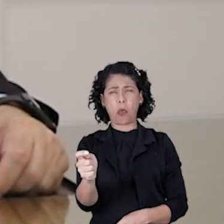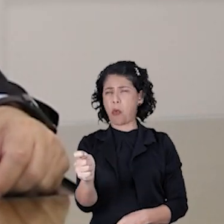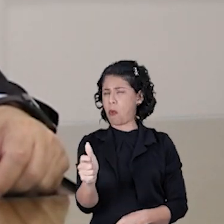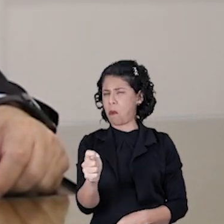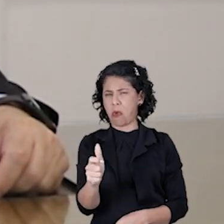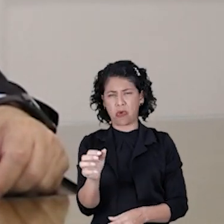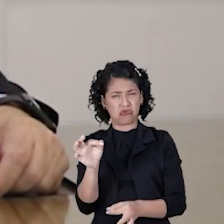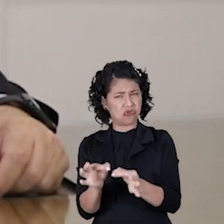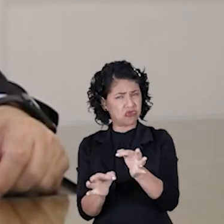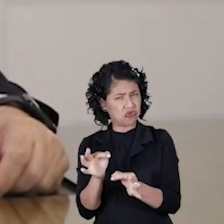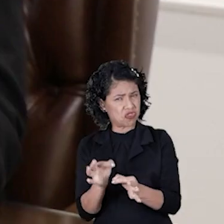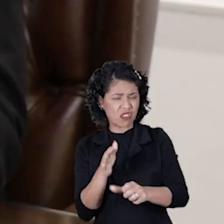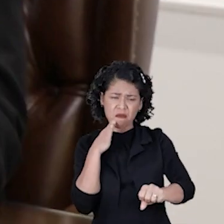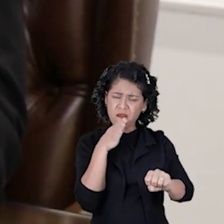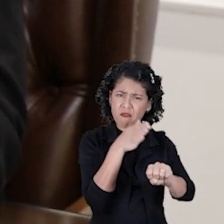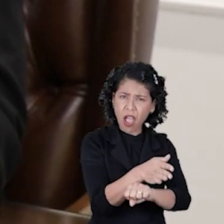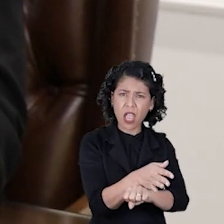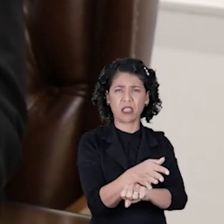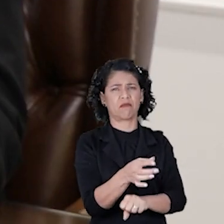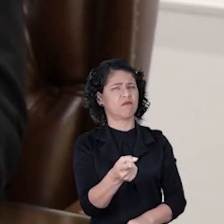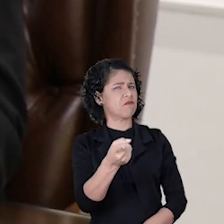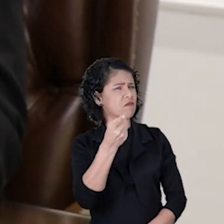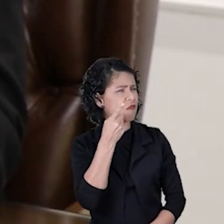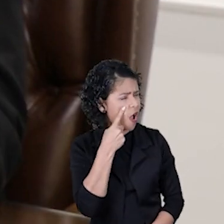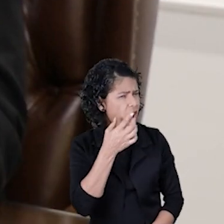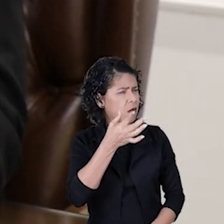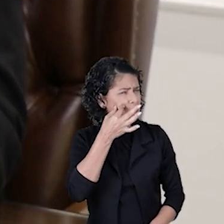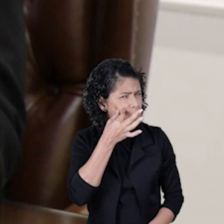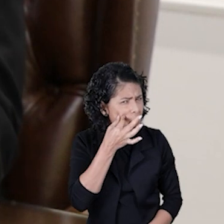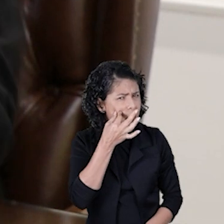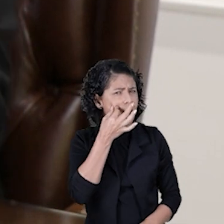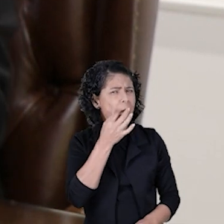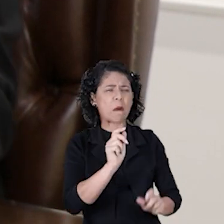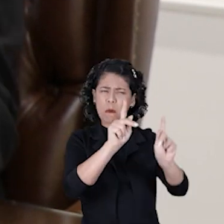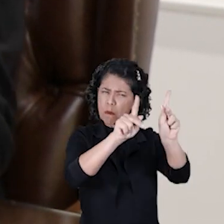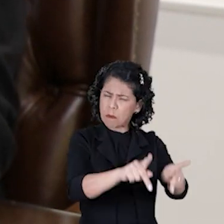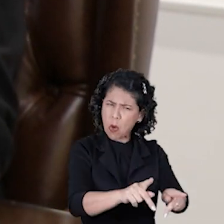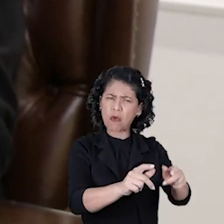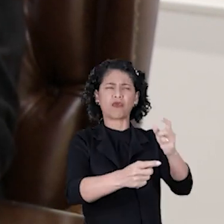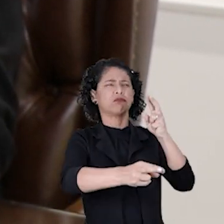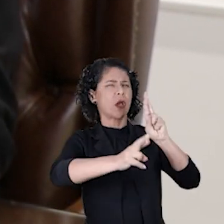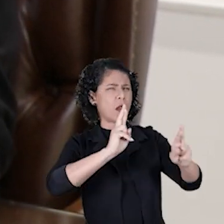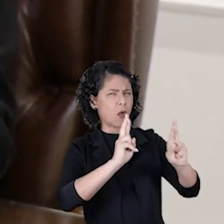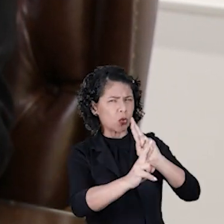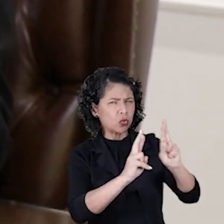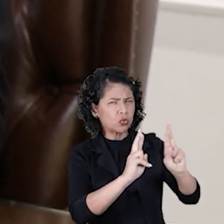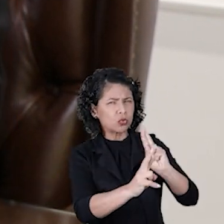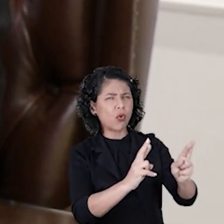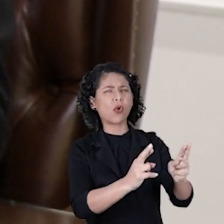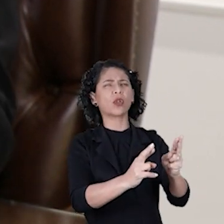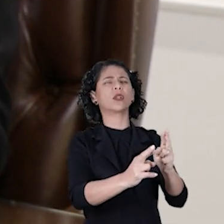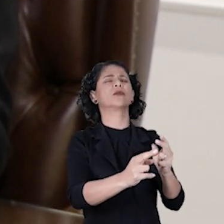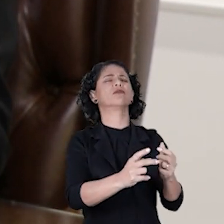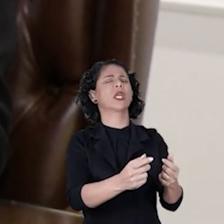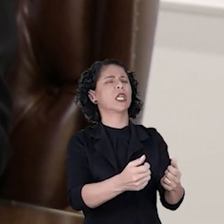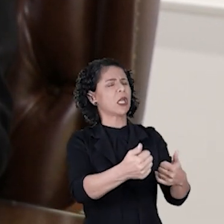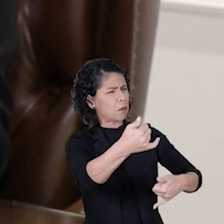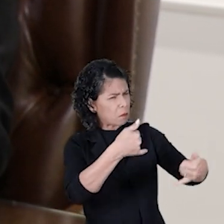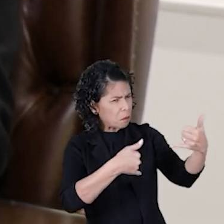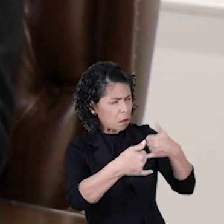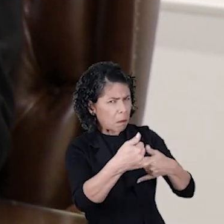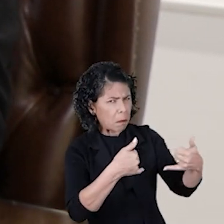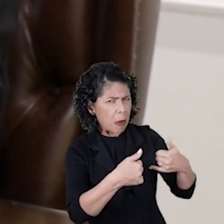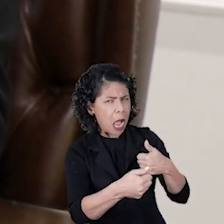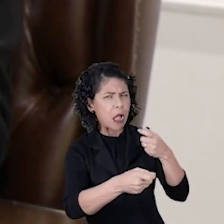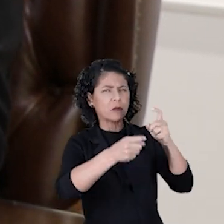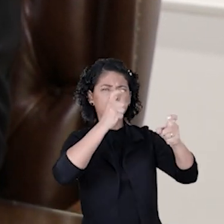é comum se encontrar um judiciário que vai ao encontro da população, que vai ao encontro do